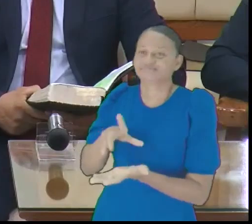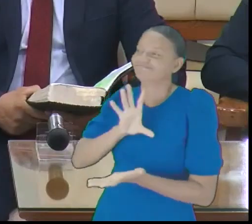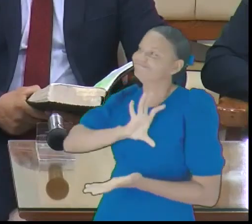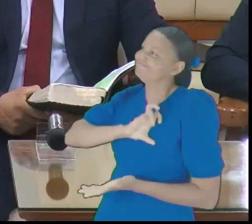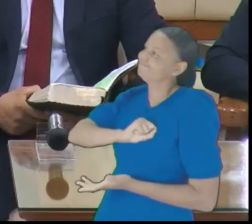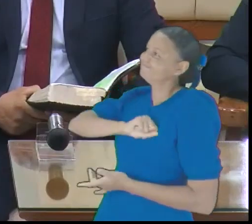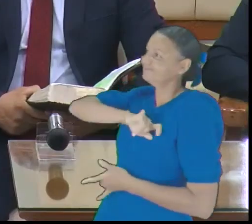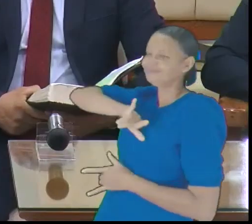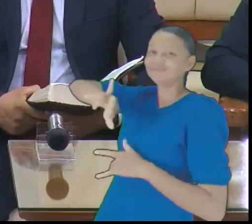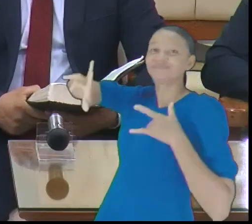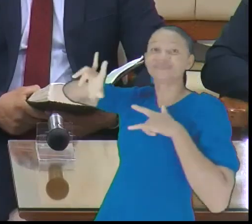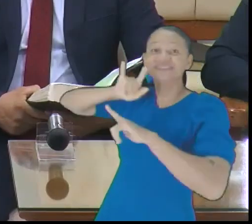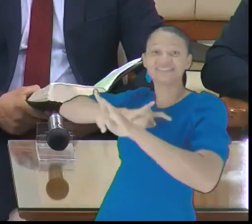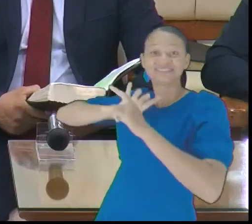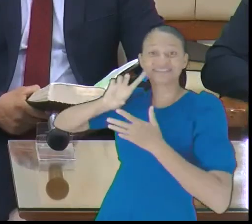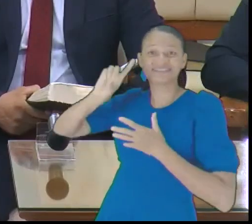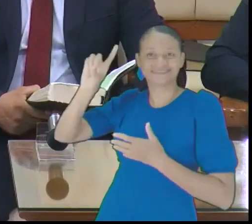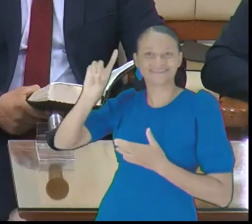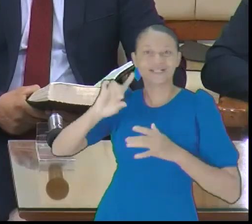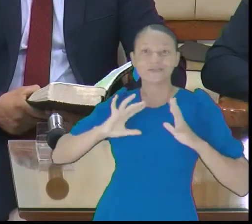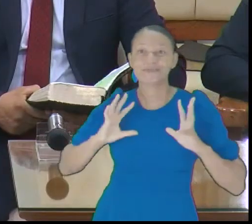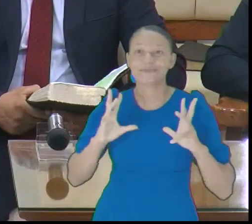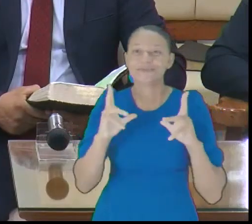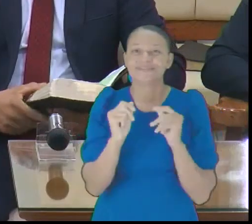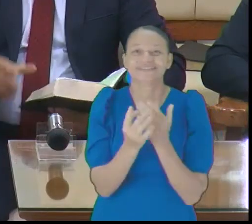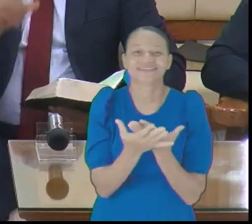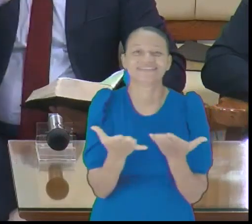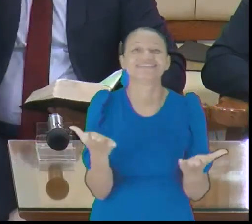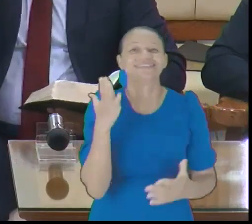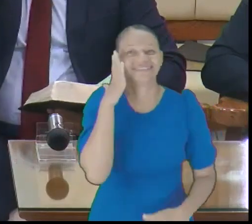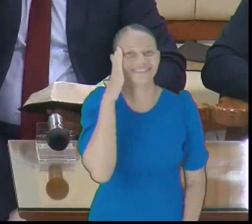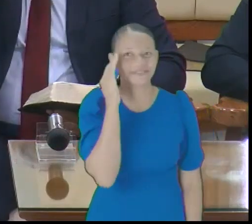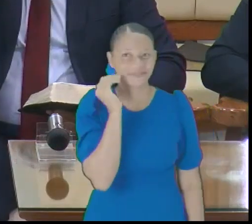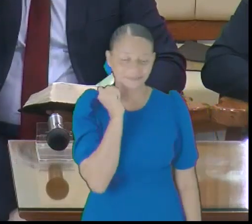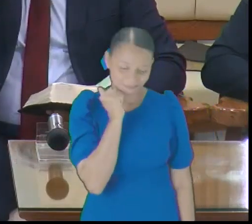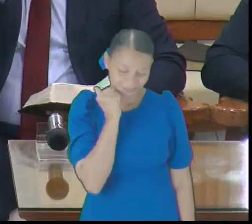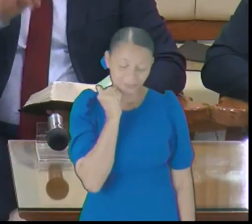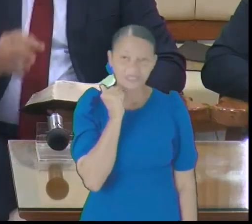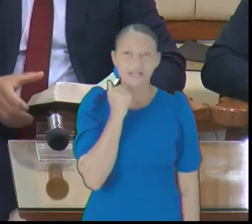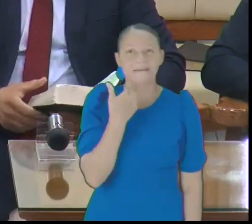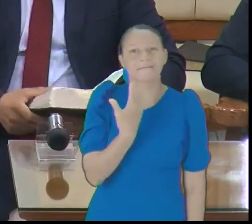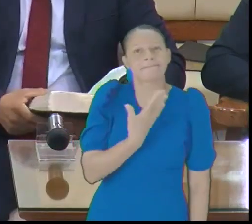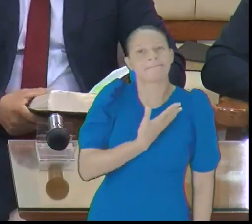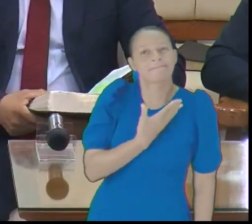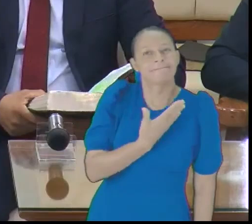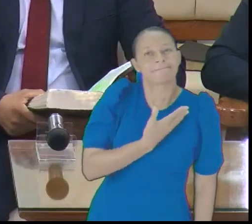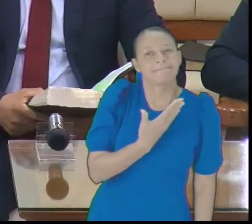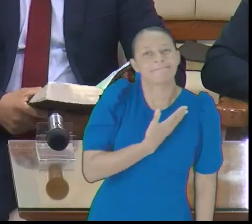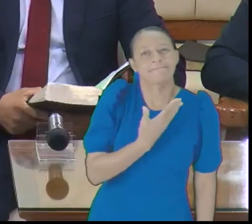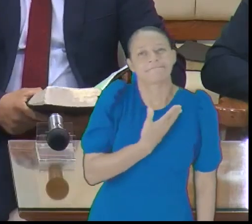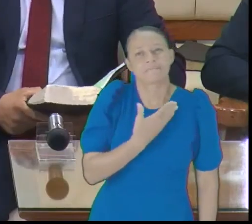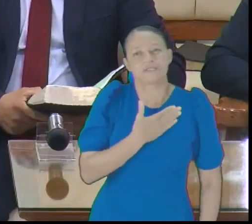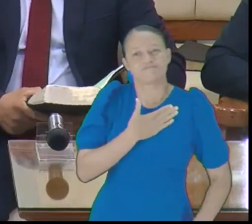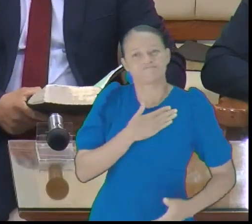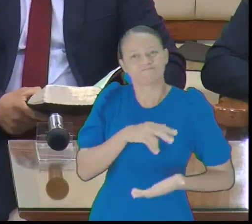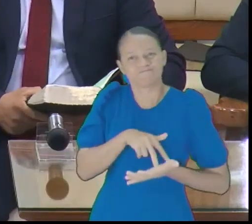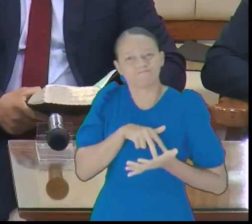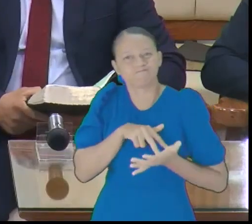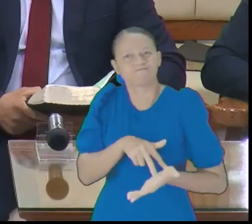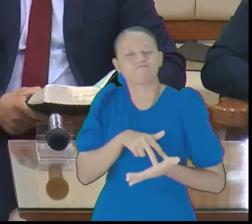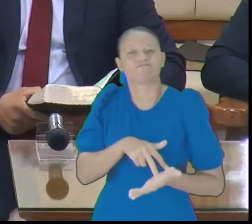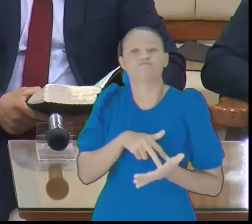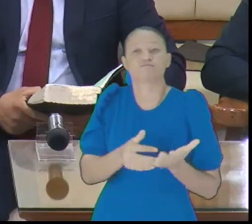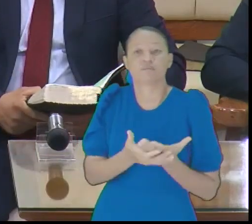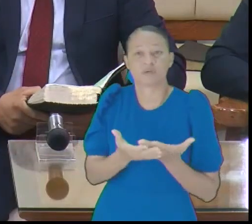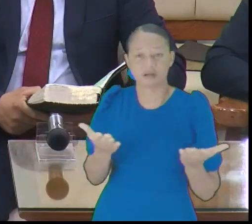Deus. Todos nós sabemos que para uma amizade ela ser sólida,